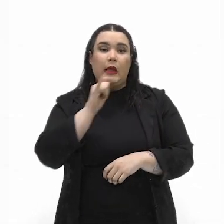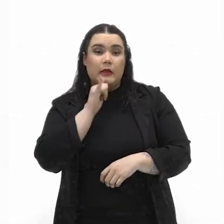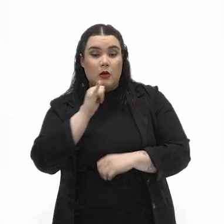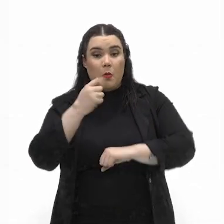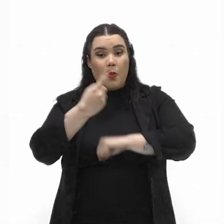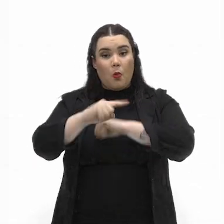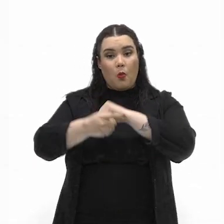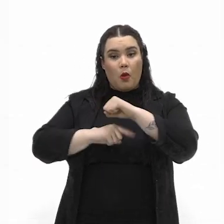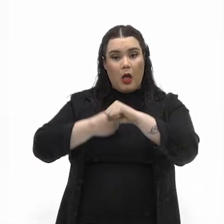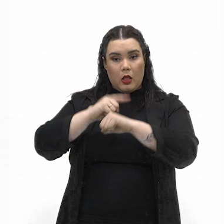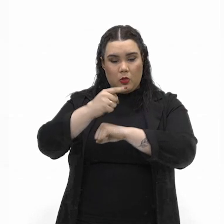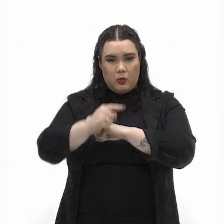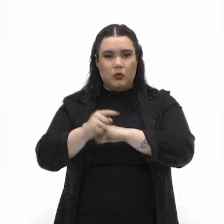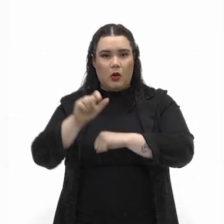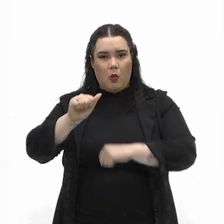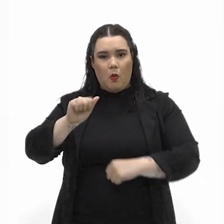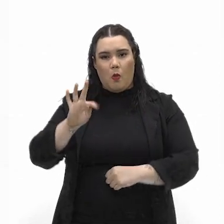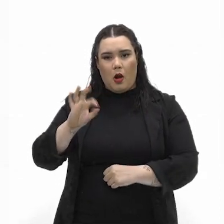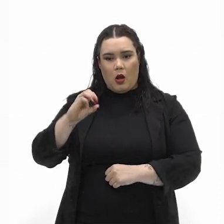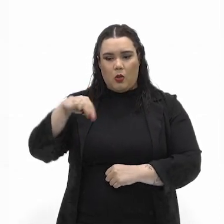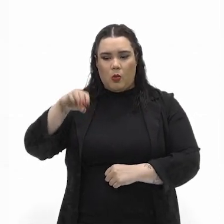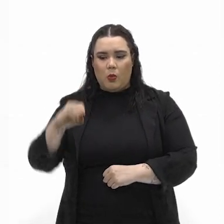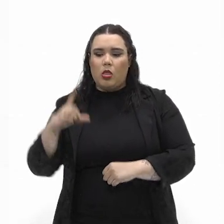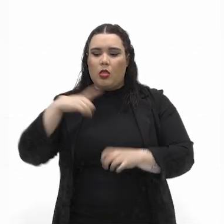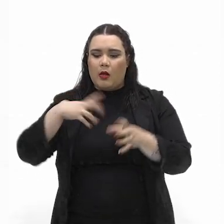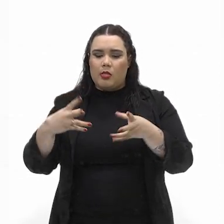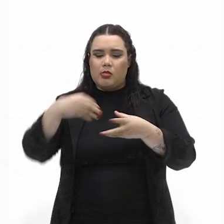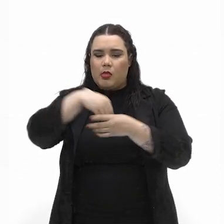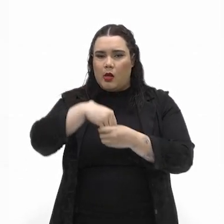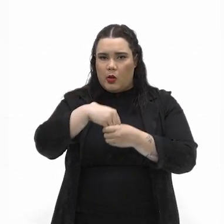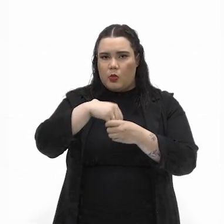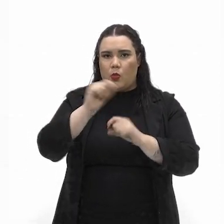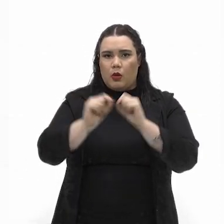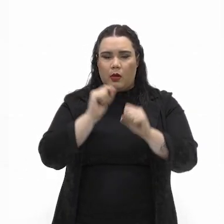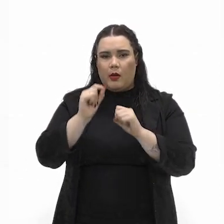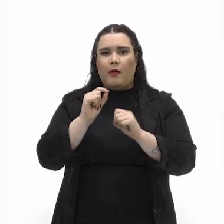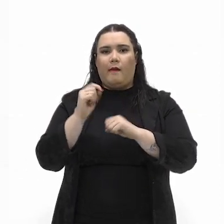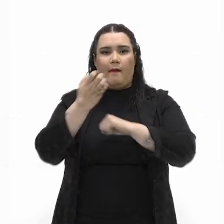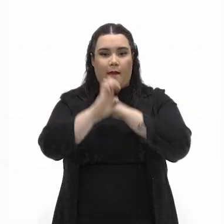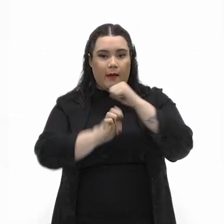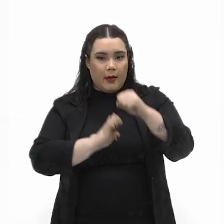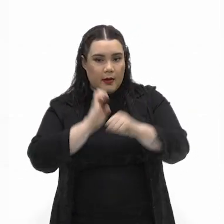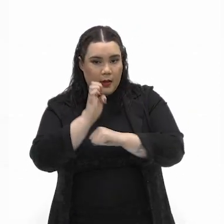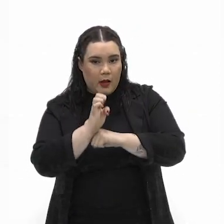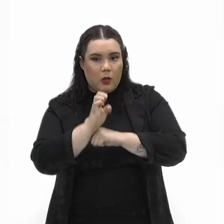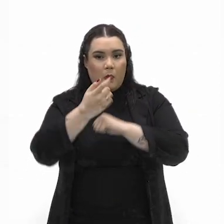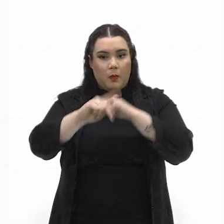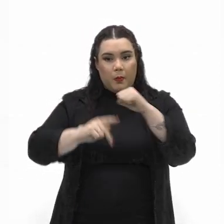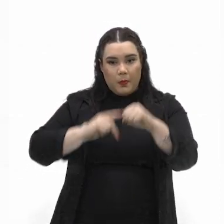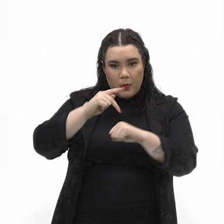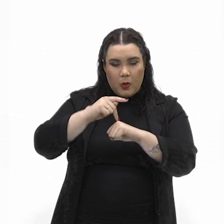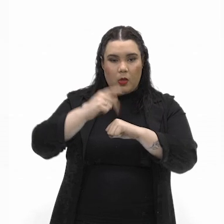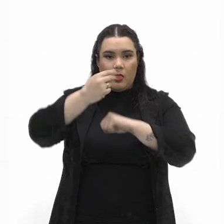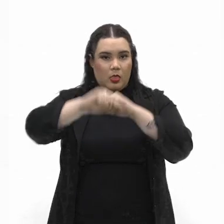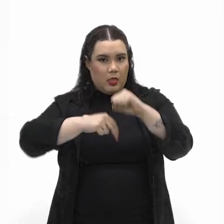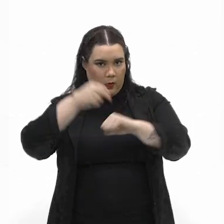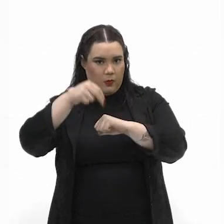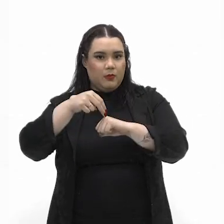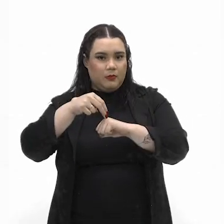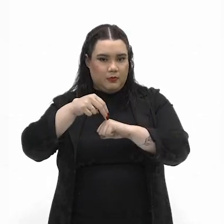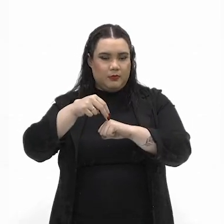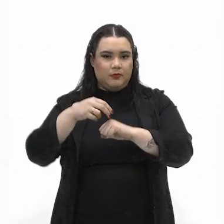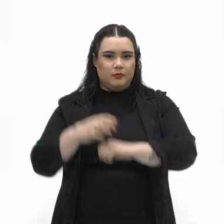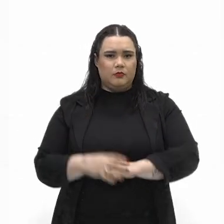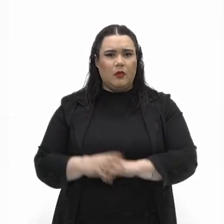ele é formado por elétrons, prótons e nêutrons. Então, sim, ele está sendo dividido. O próton. Professor,